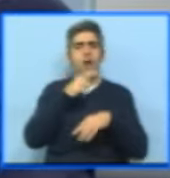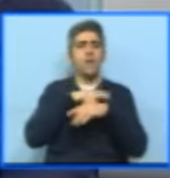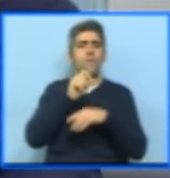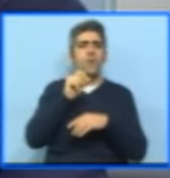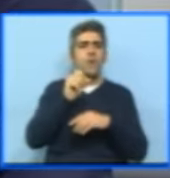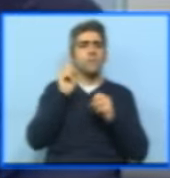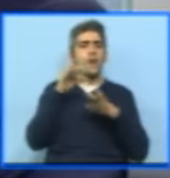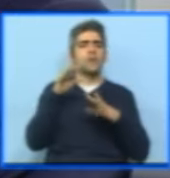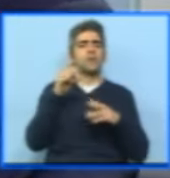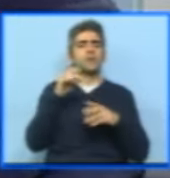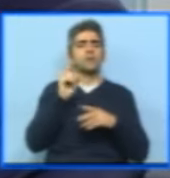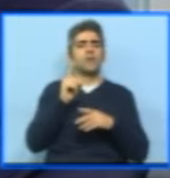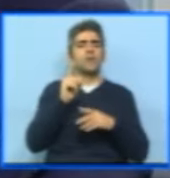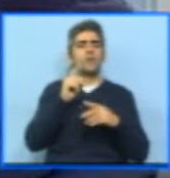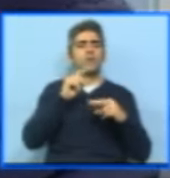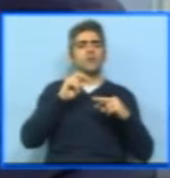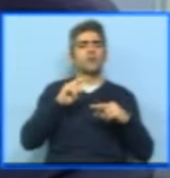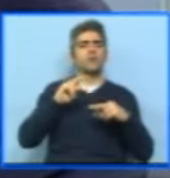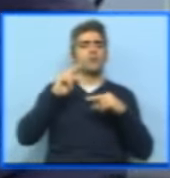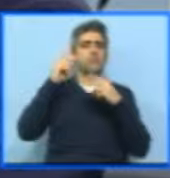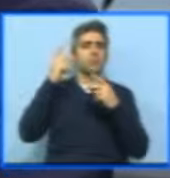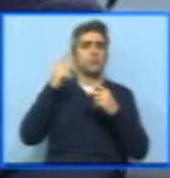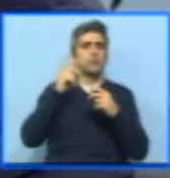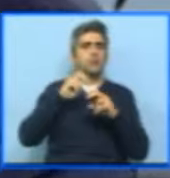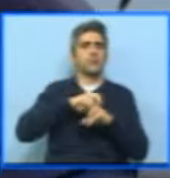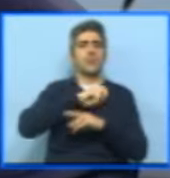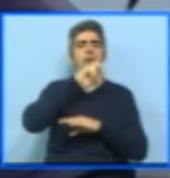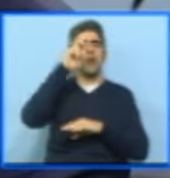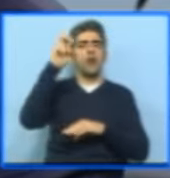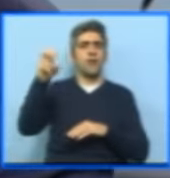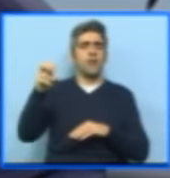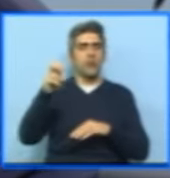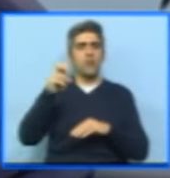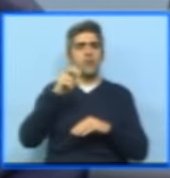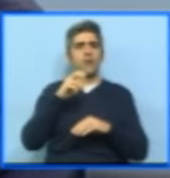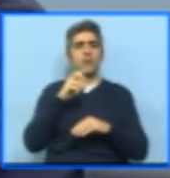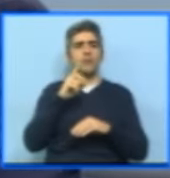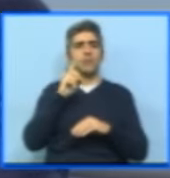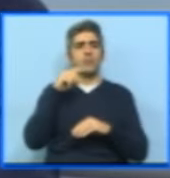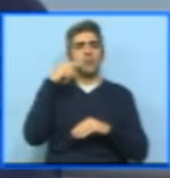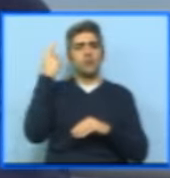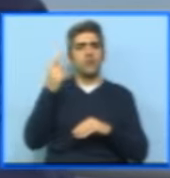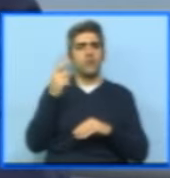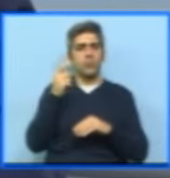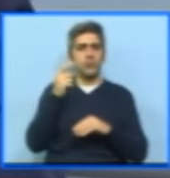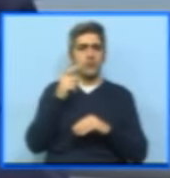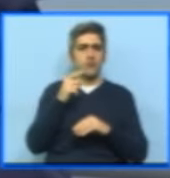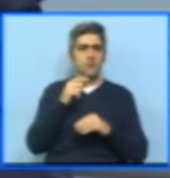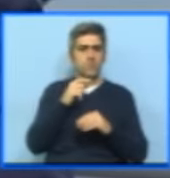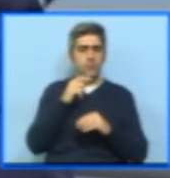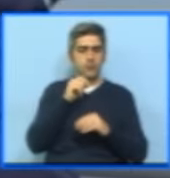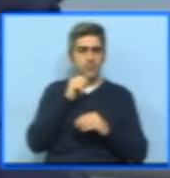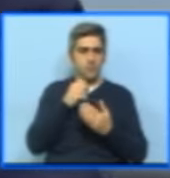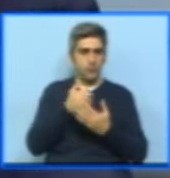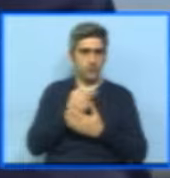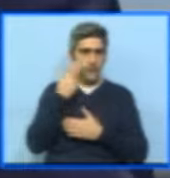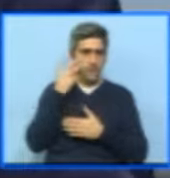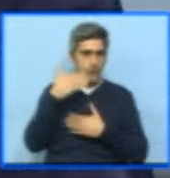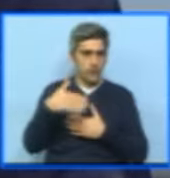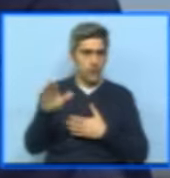e mágico que é de dar o salto elegante para outro estádio da existência da